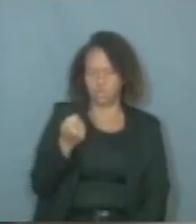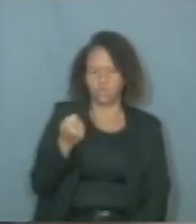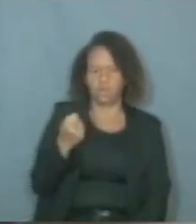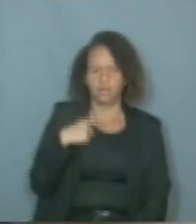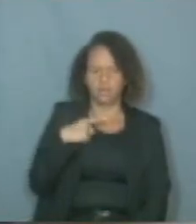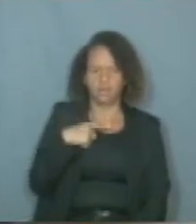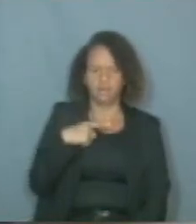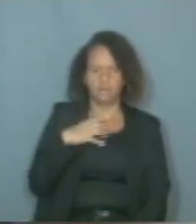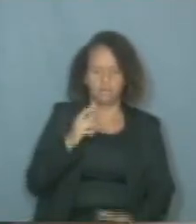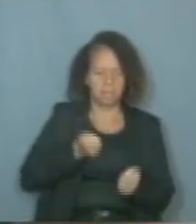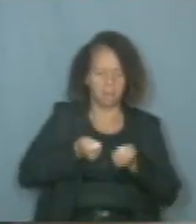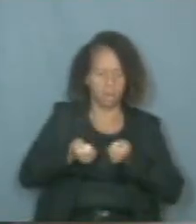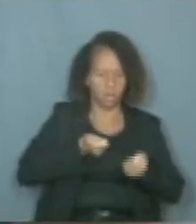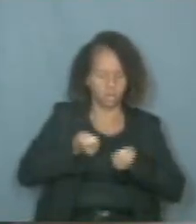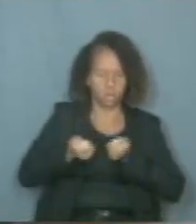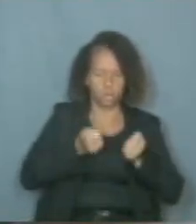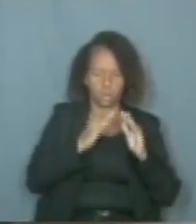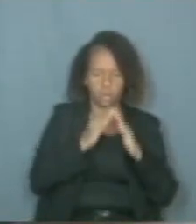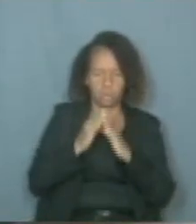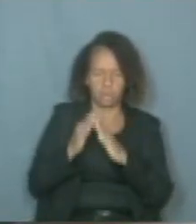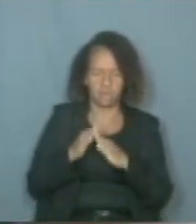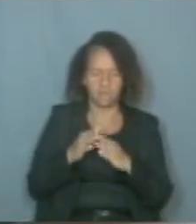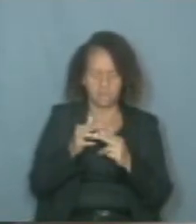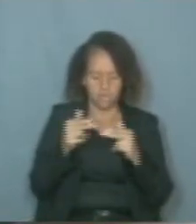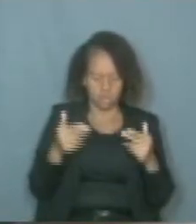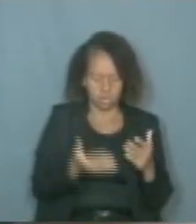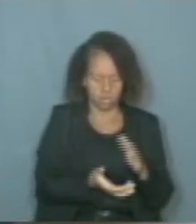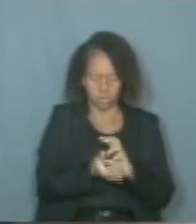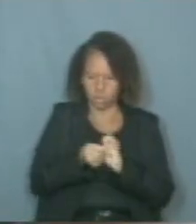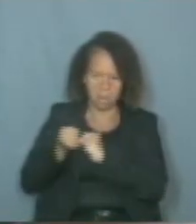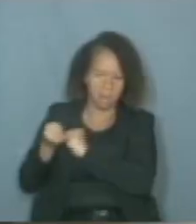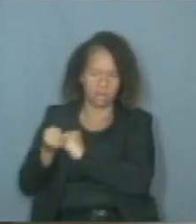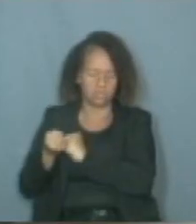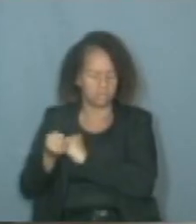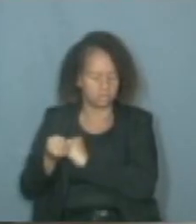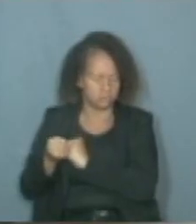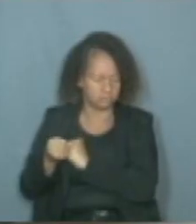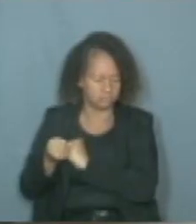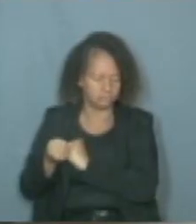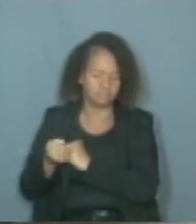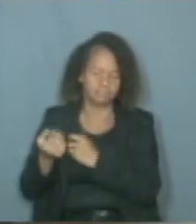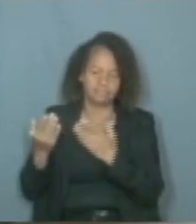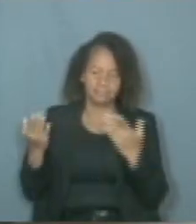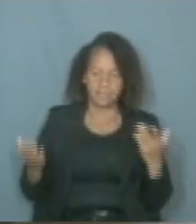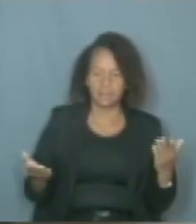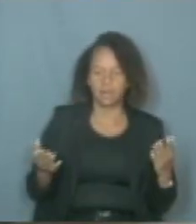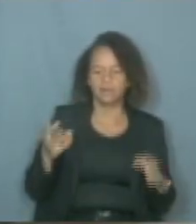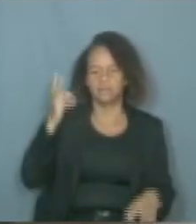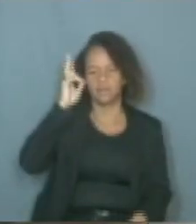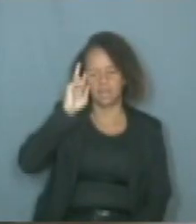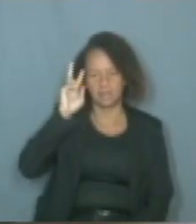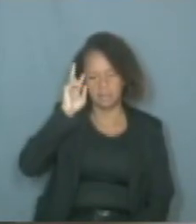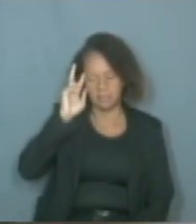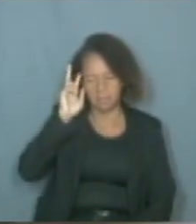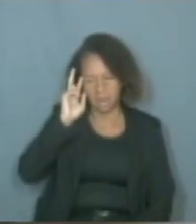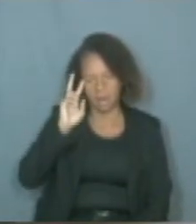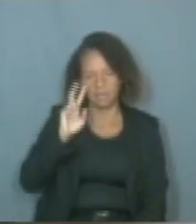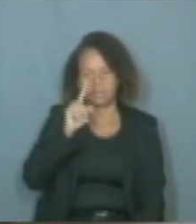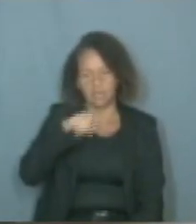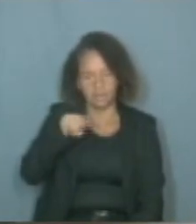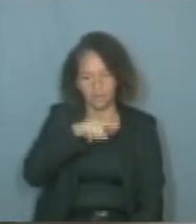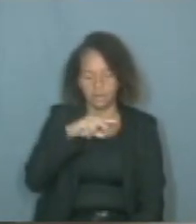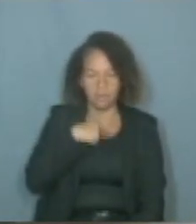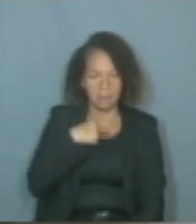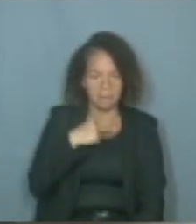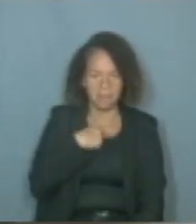nas ações de controle urbano, esses pertences são tomados. Então, vamos lembrar que a gente não